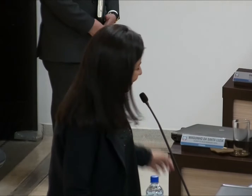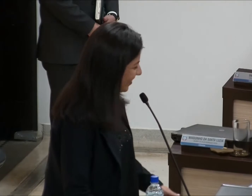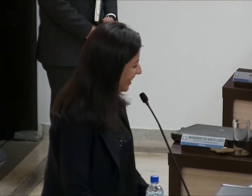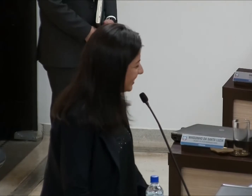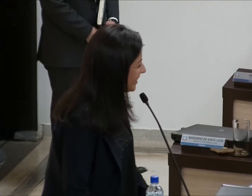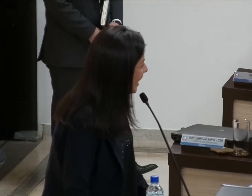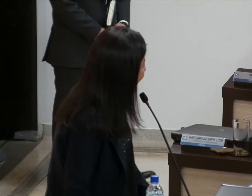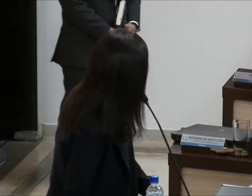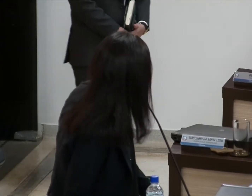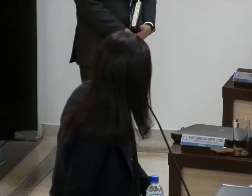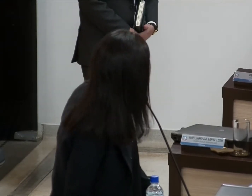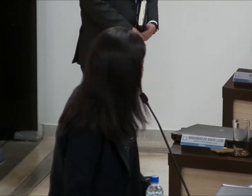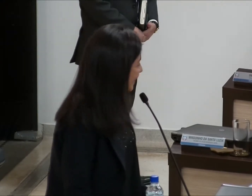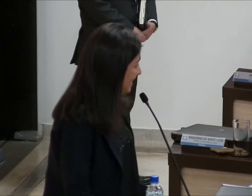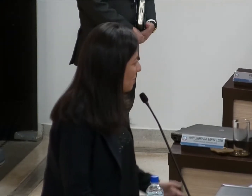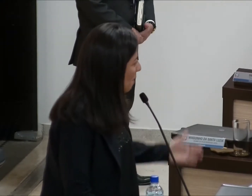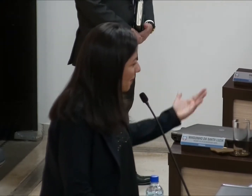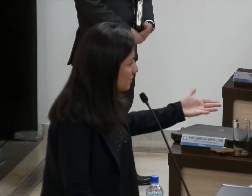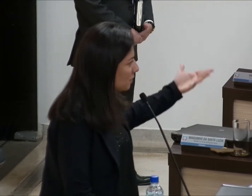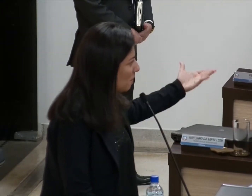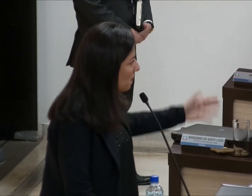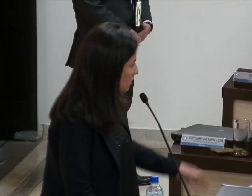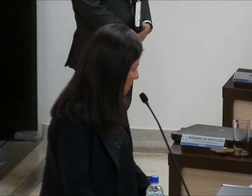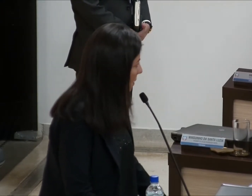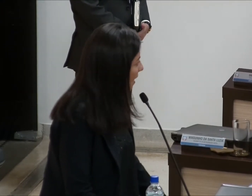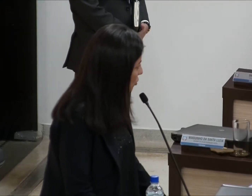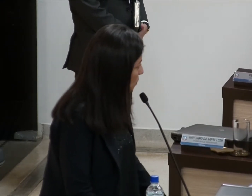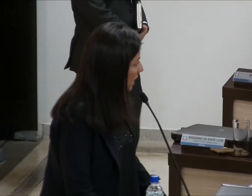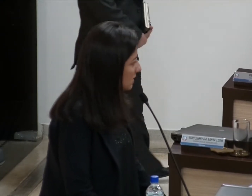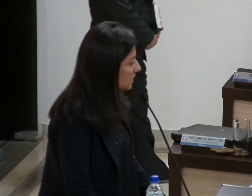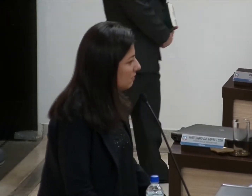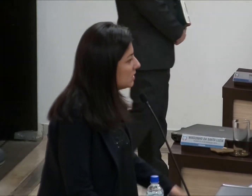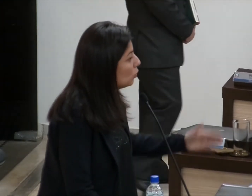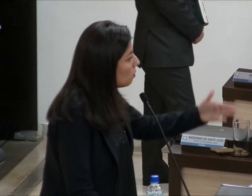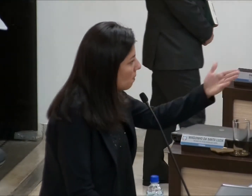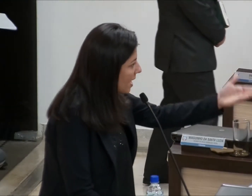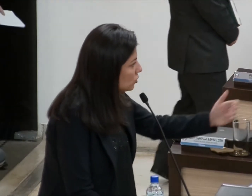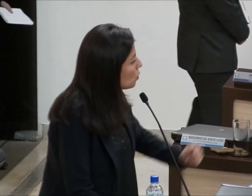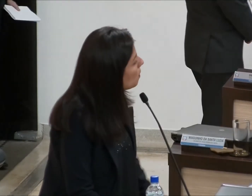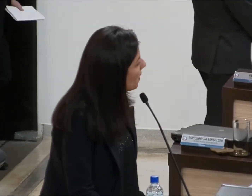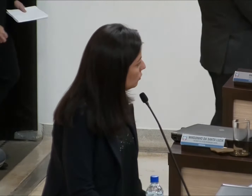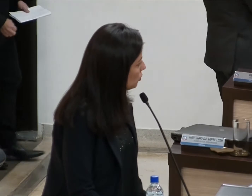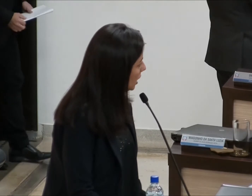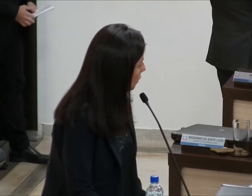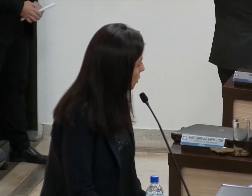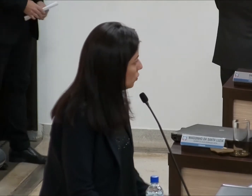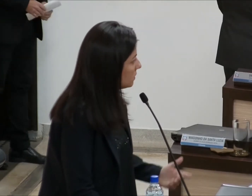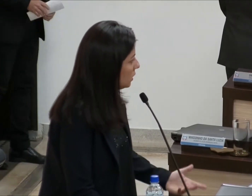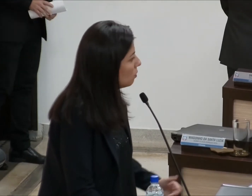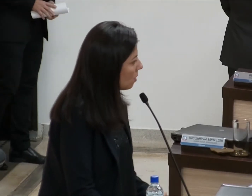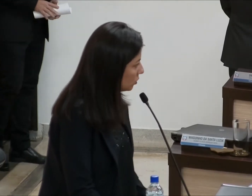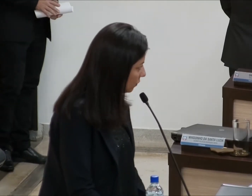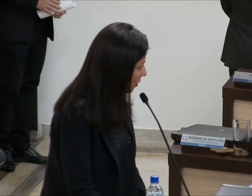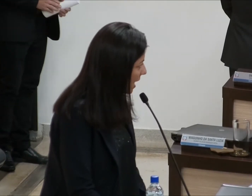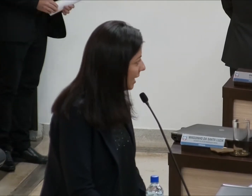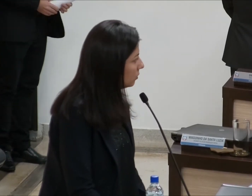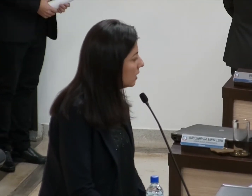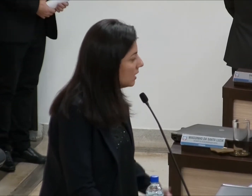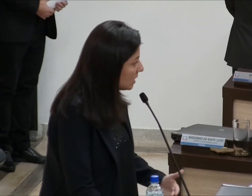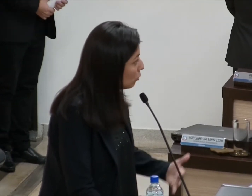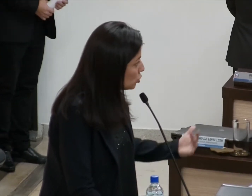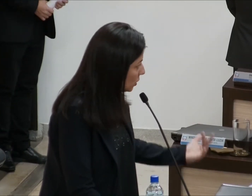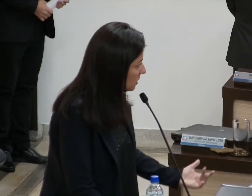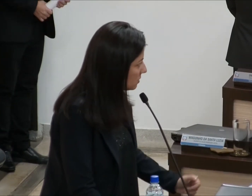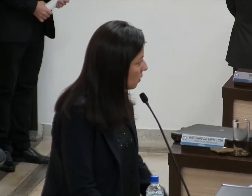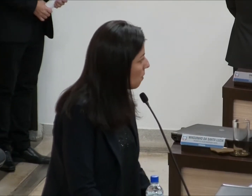chegando, falando nele, assim como ao pastor compete uma palavra de pregação, assim como ao médico compete o diagnóstico, assim como ao advogado